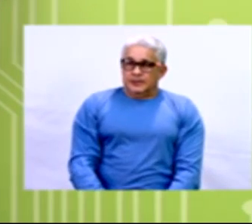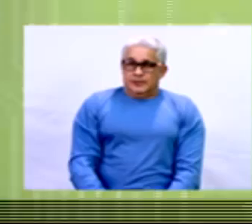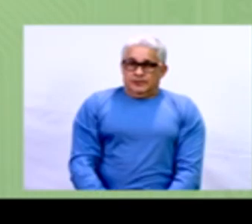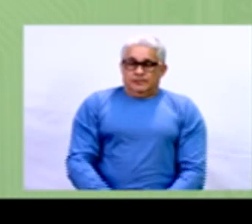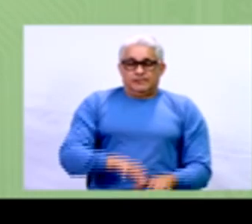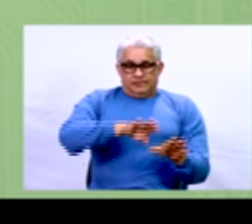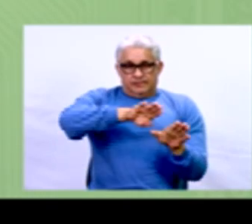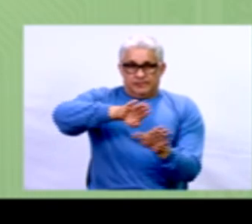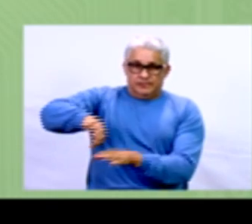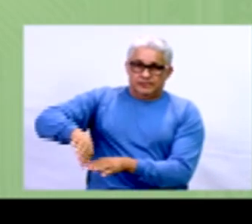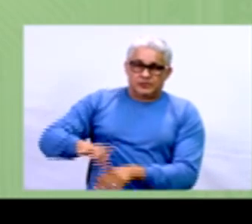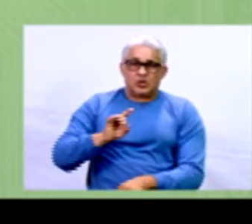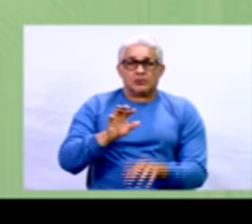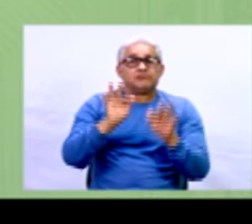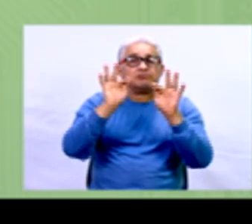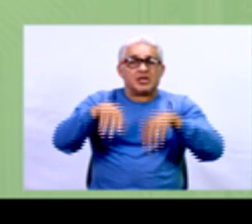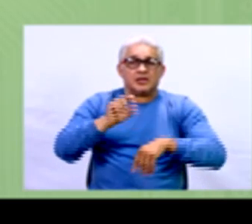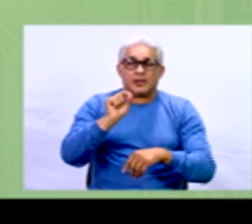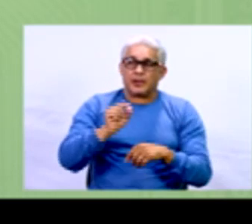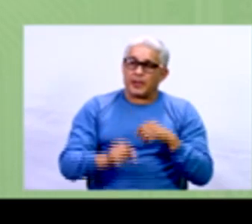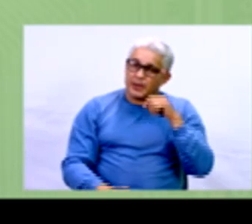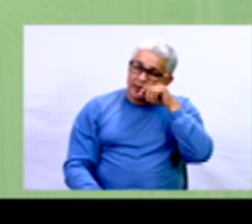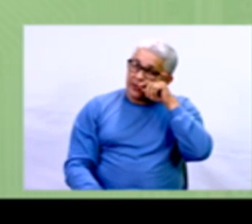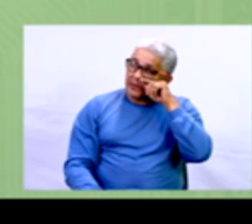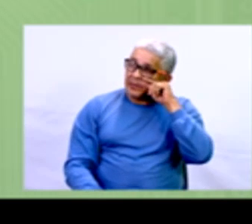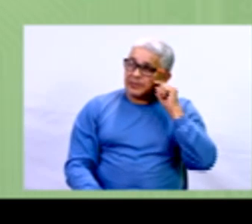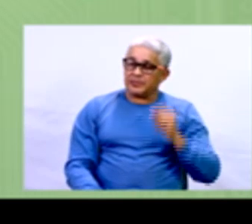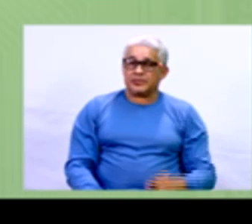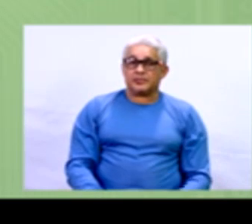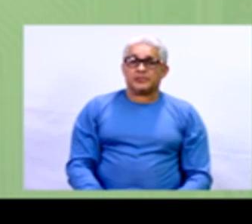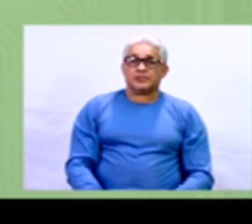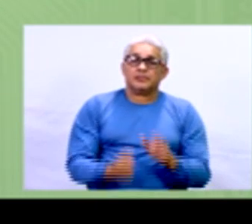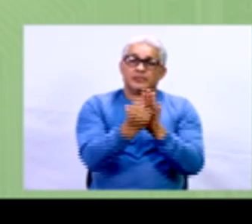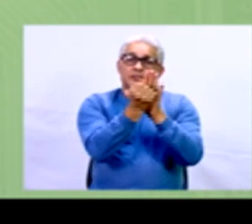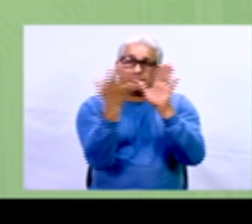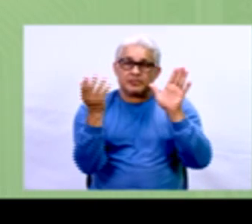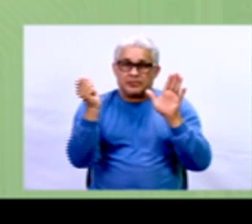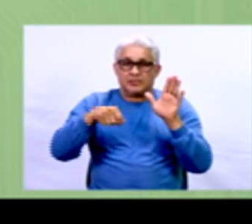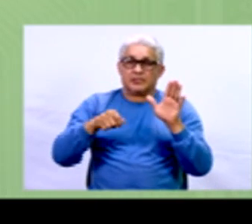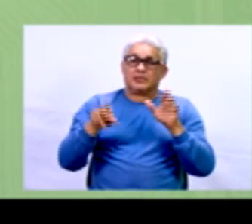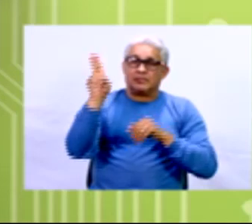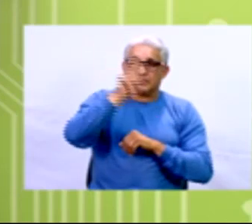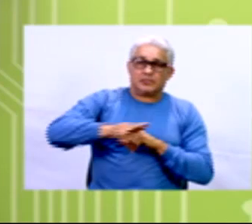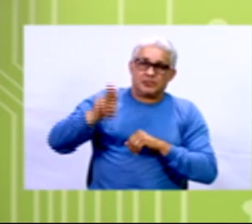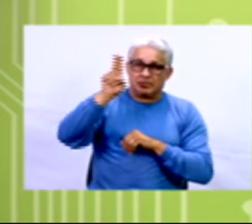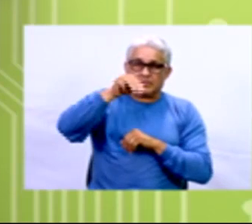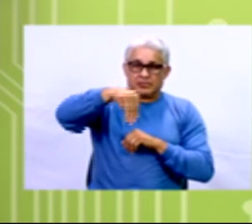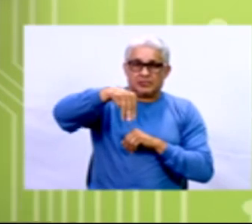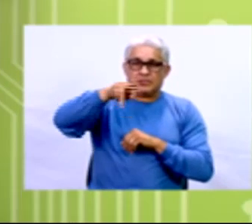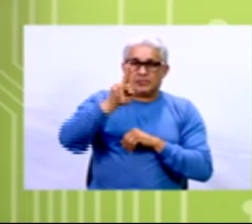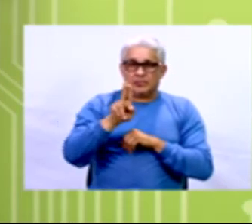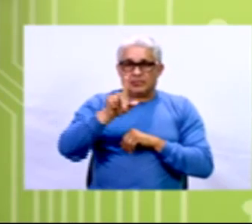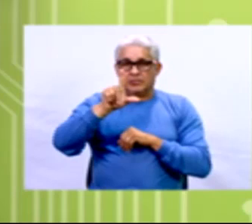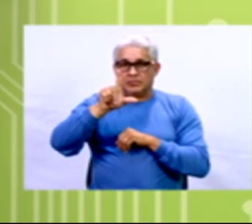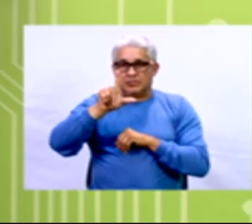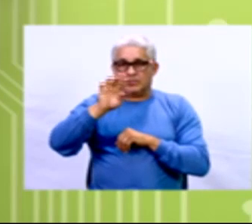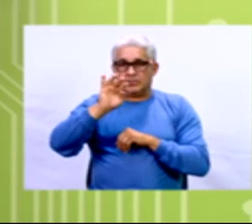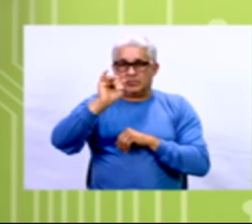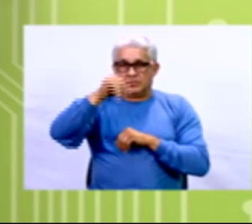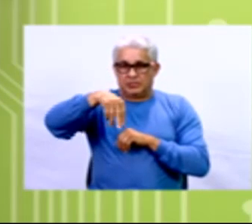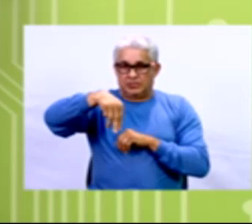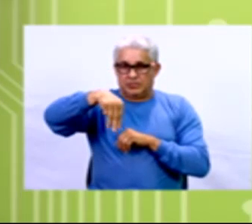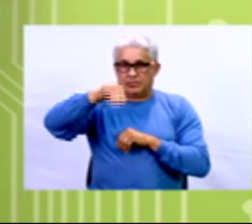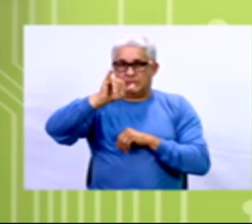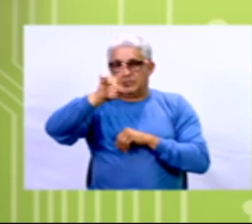Bom, então só para a gente finalizar, em quais aplicações eu posso utilizar o multimídia? O professor Charles, ele vai dar